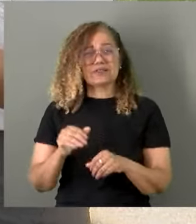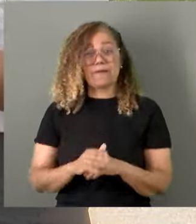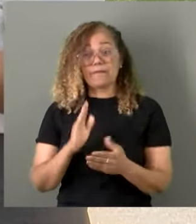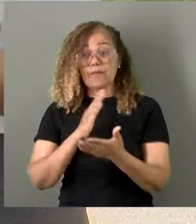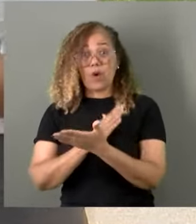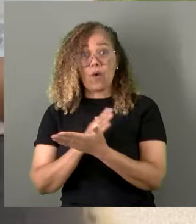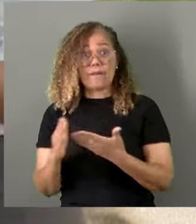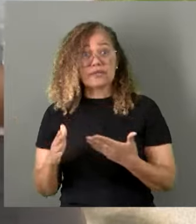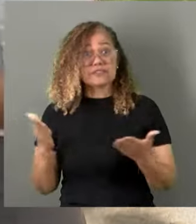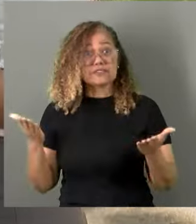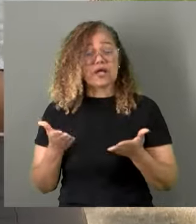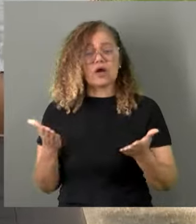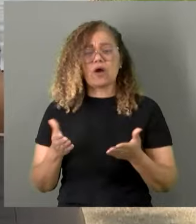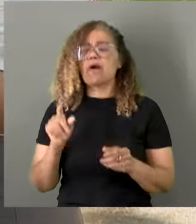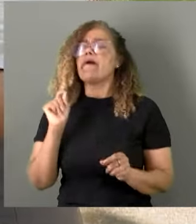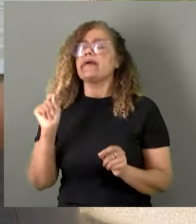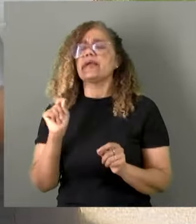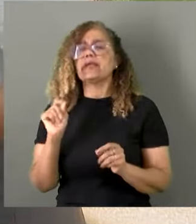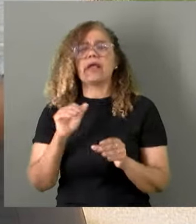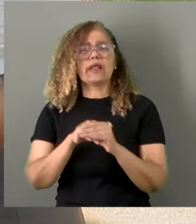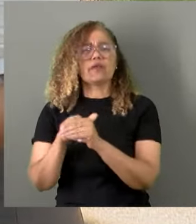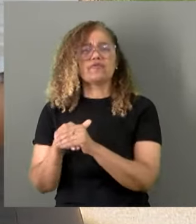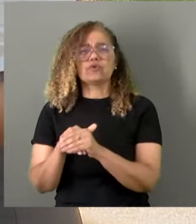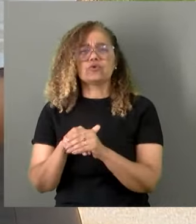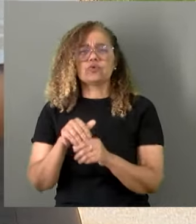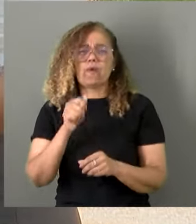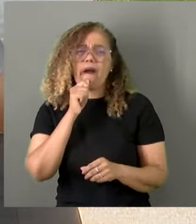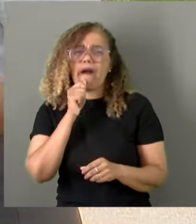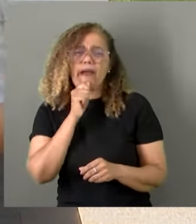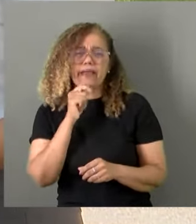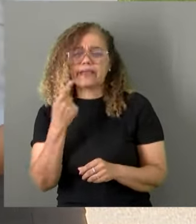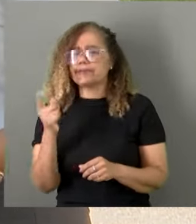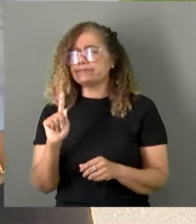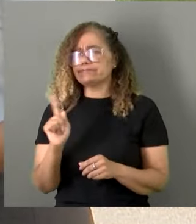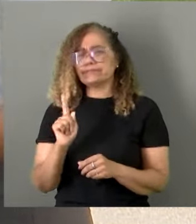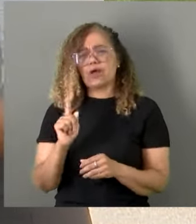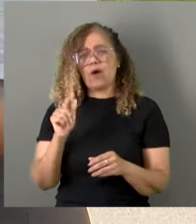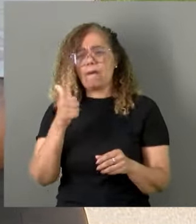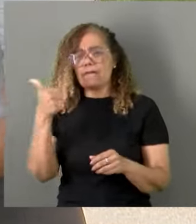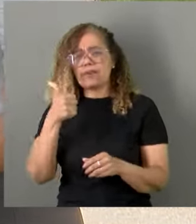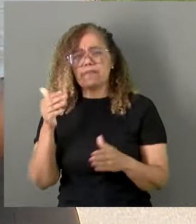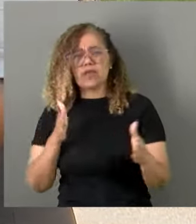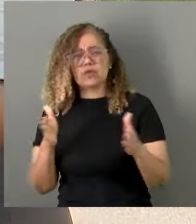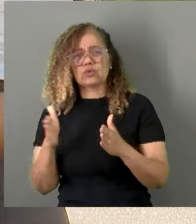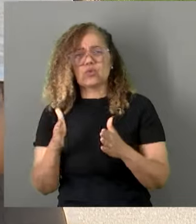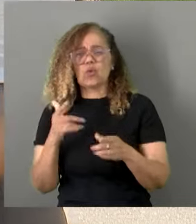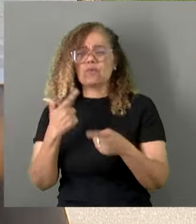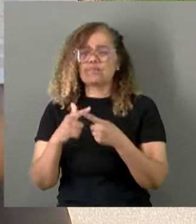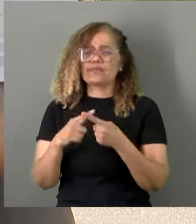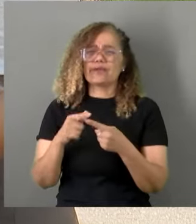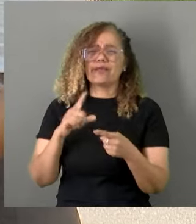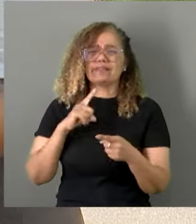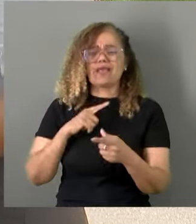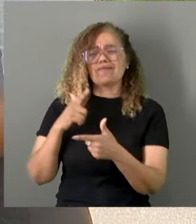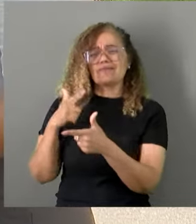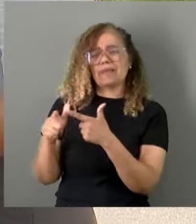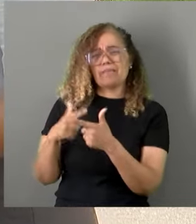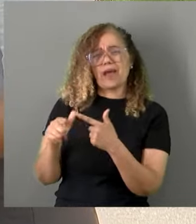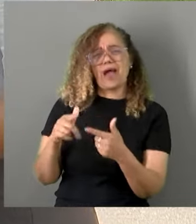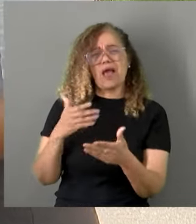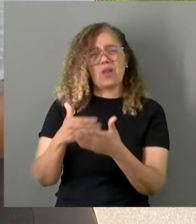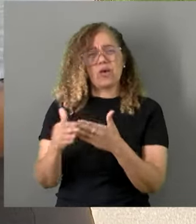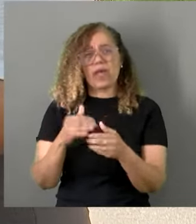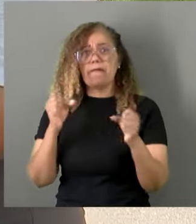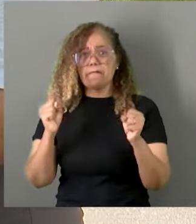e quem é que não votou a gente sempre fica naquela dúvida quem não votou no primeiro turno por alguma razão por razão de trabalho pode votar agora